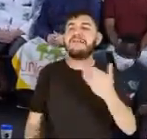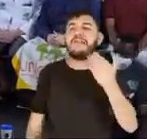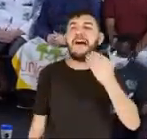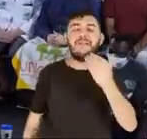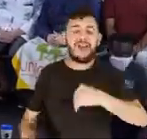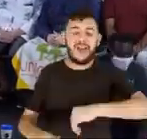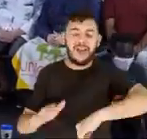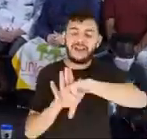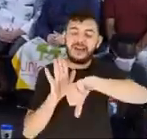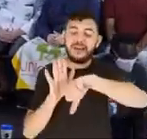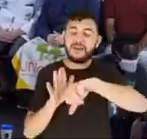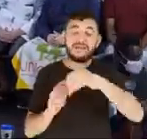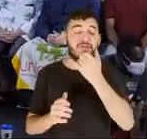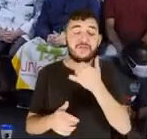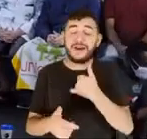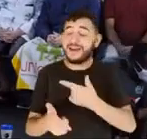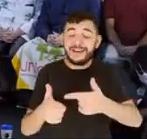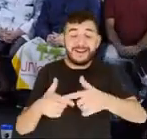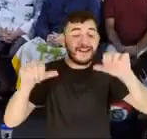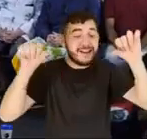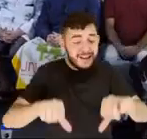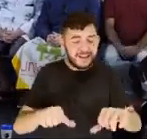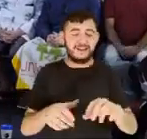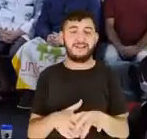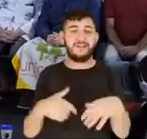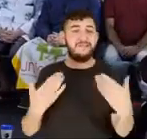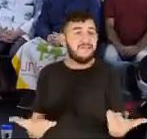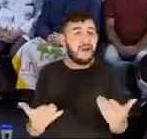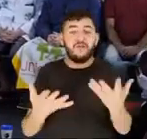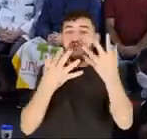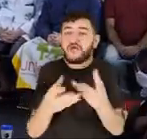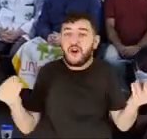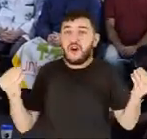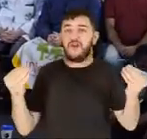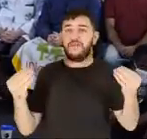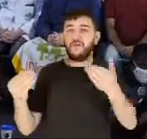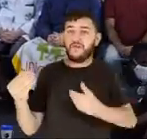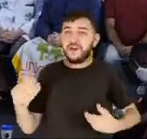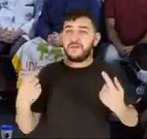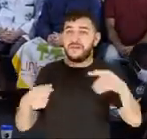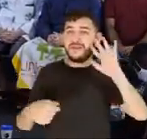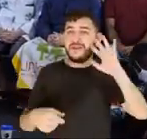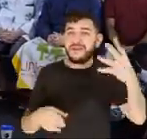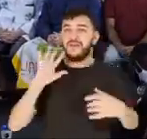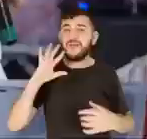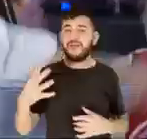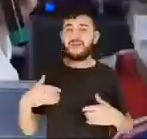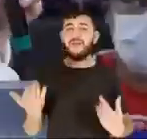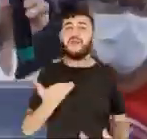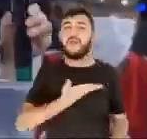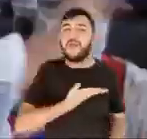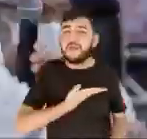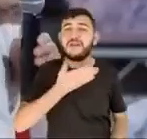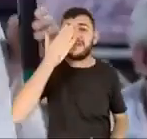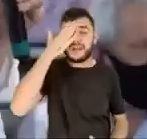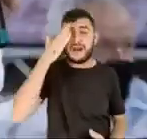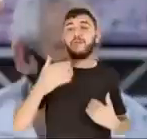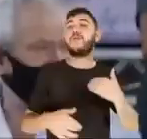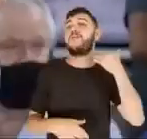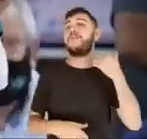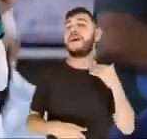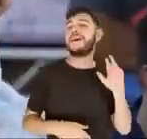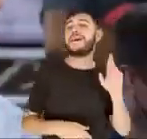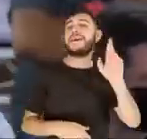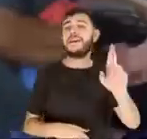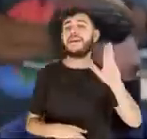a crise é o Estado. O nosso companheiro sabe, o nosso banqueiro aqui presente sabe